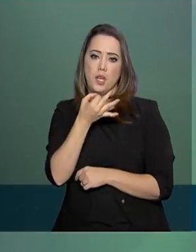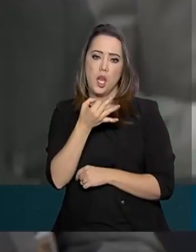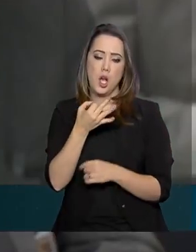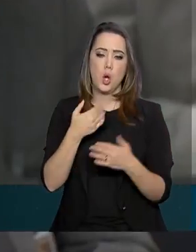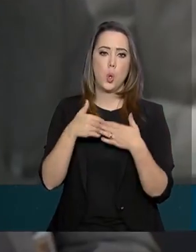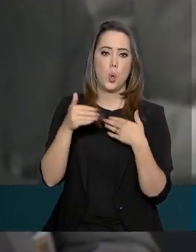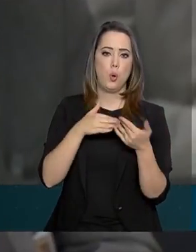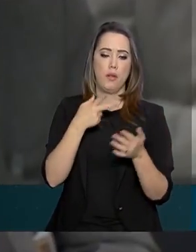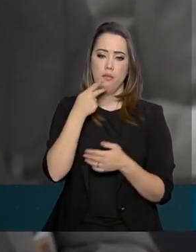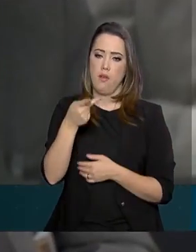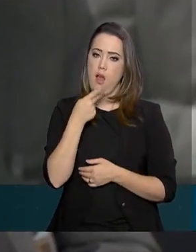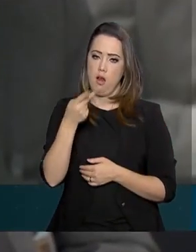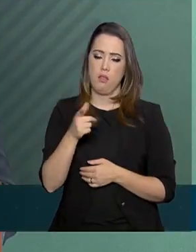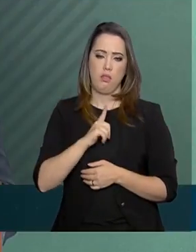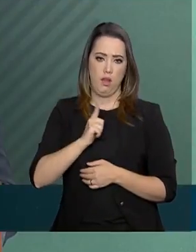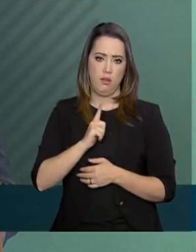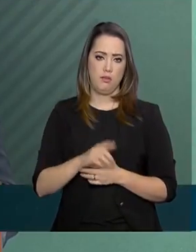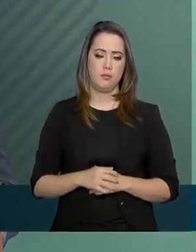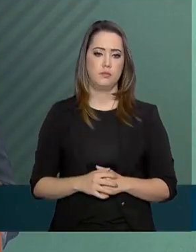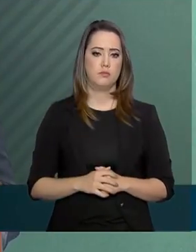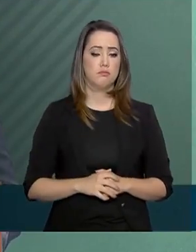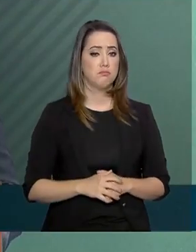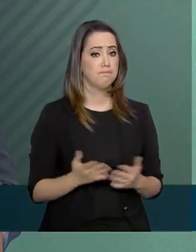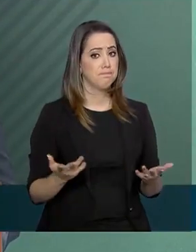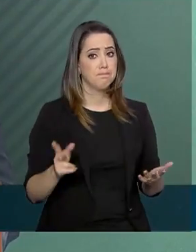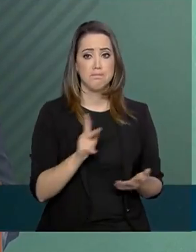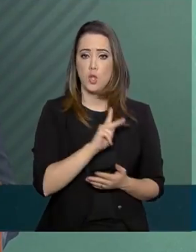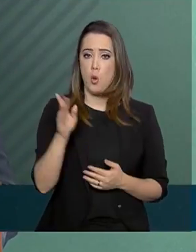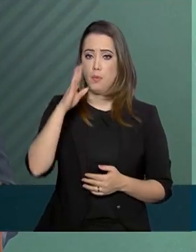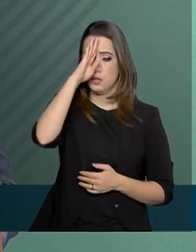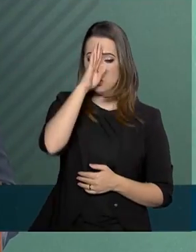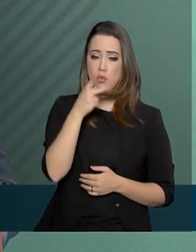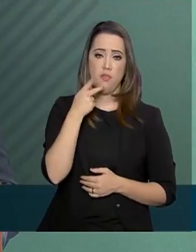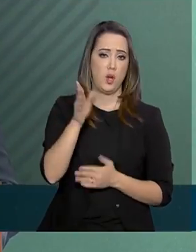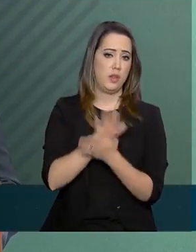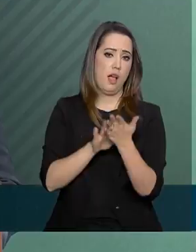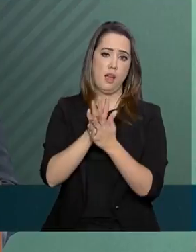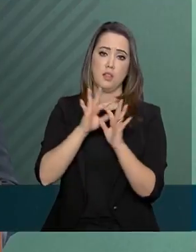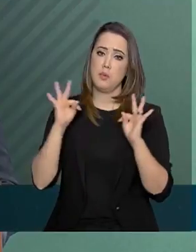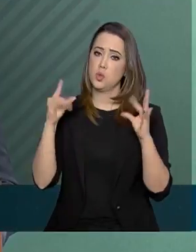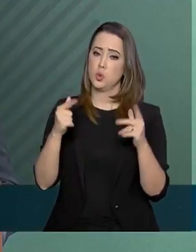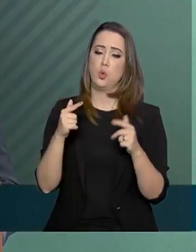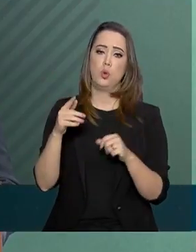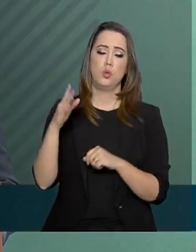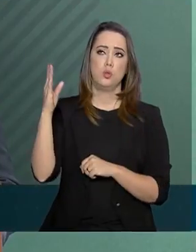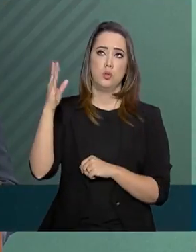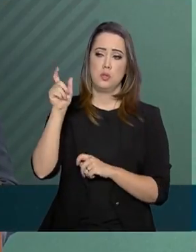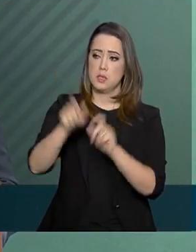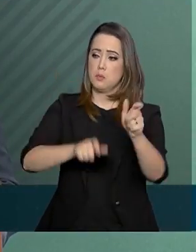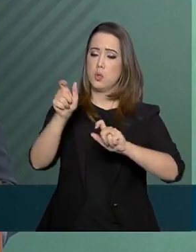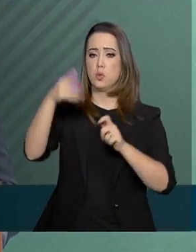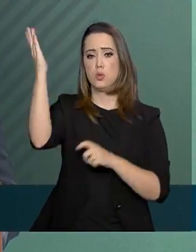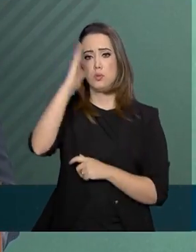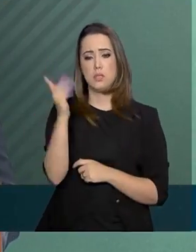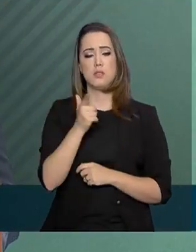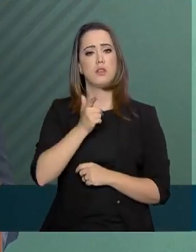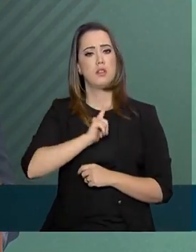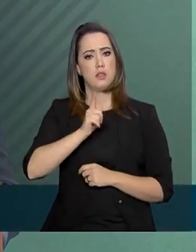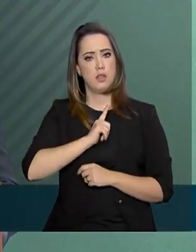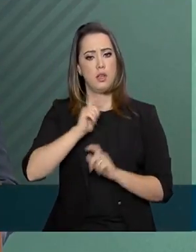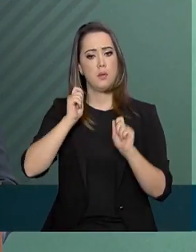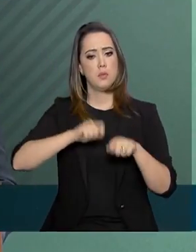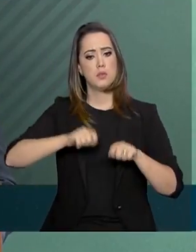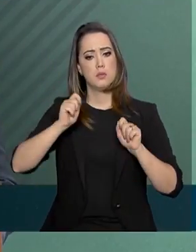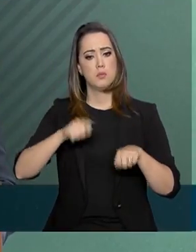comentário sobre isso não presidente não comentou mas todos os brasileiros que tenham o a capacidade legal